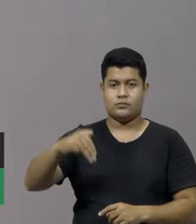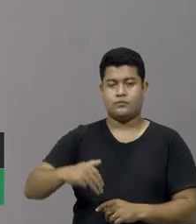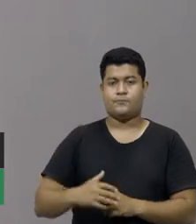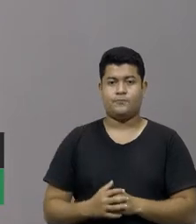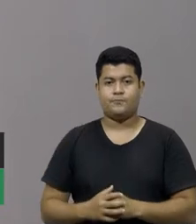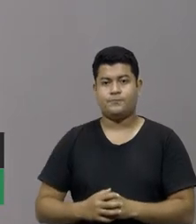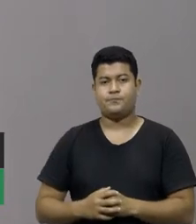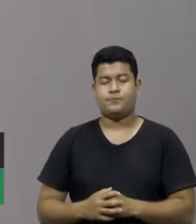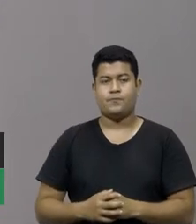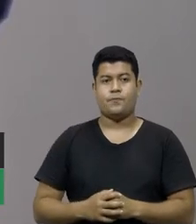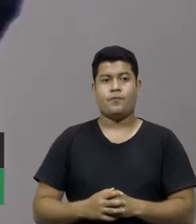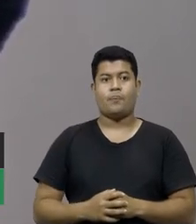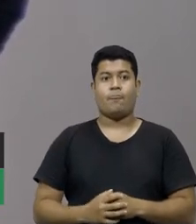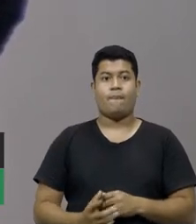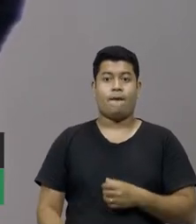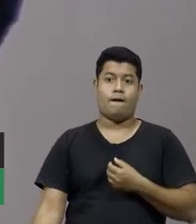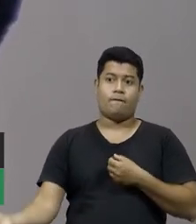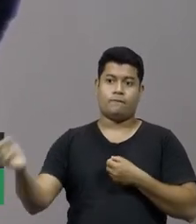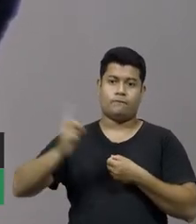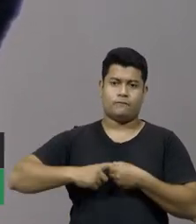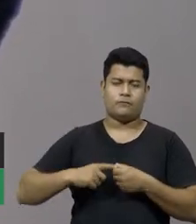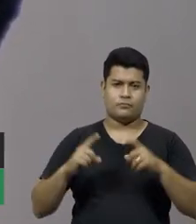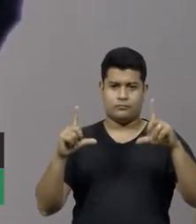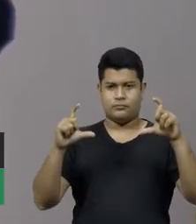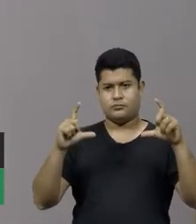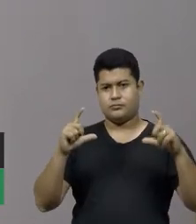concluir. Volta lá aquela outra.